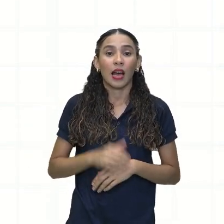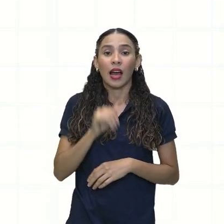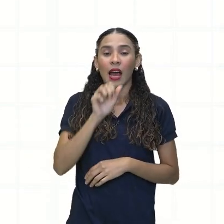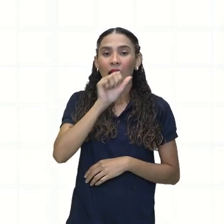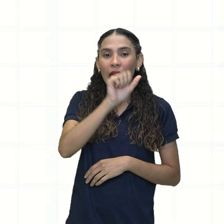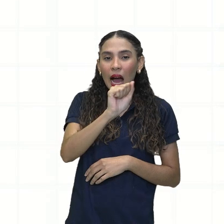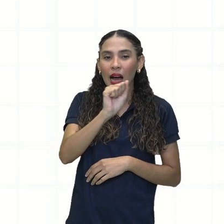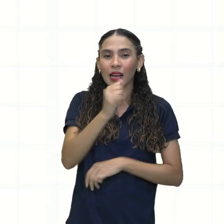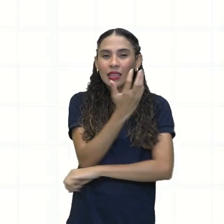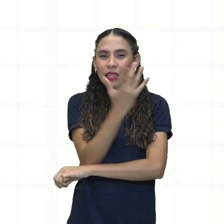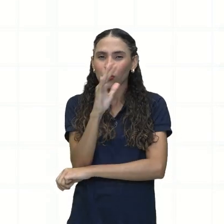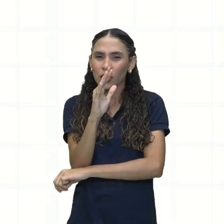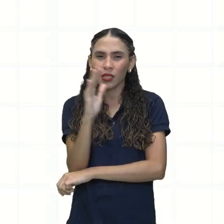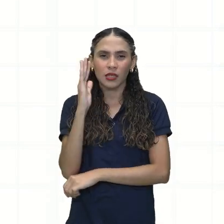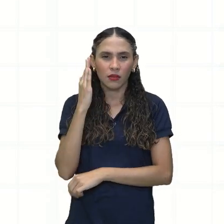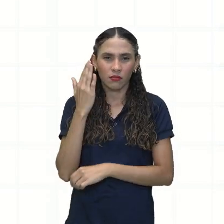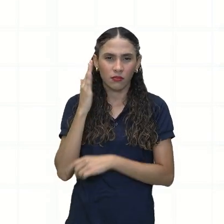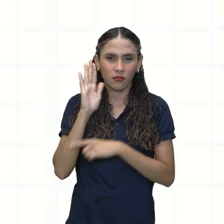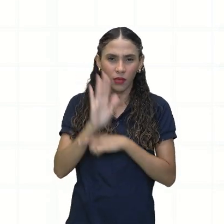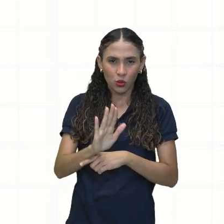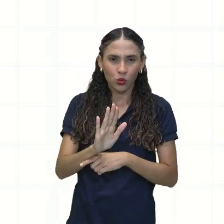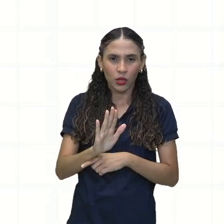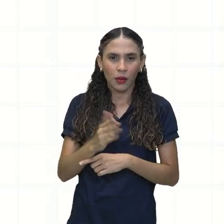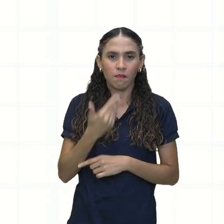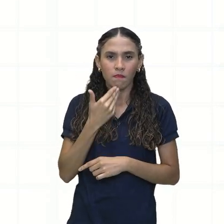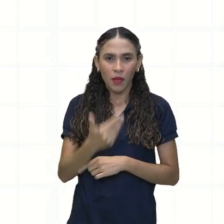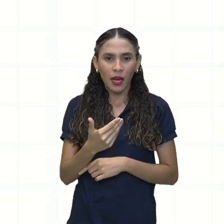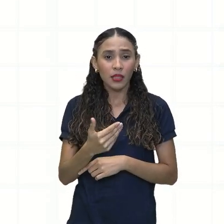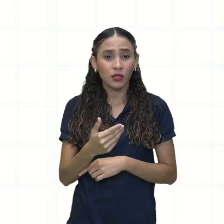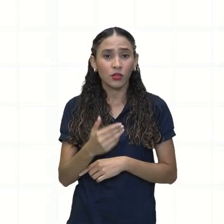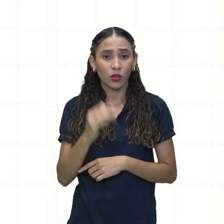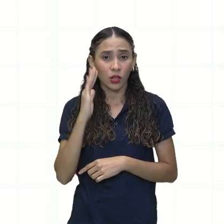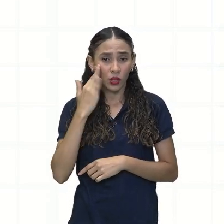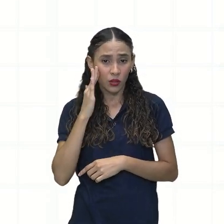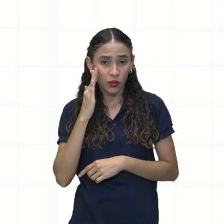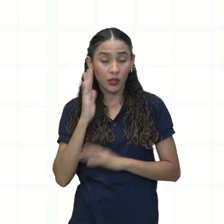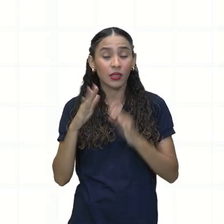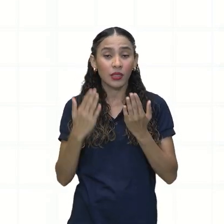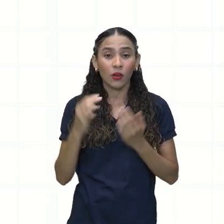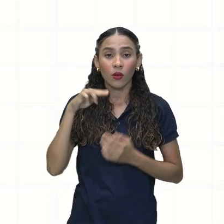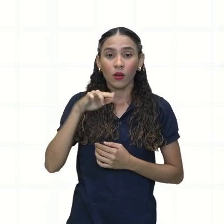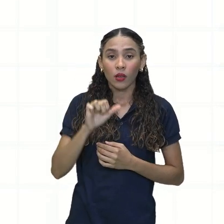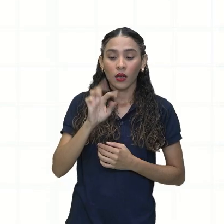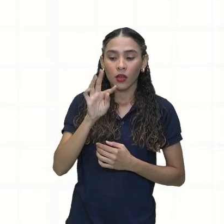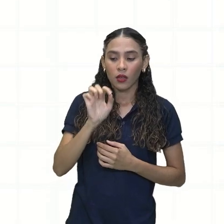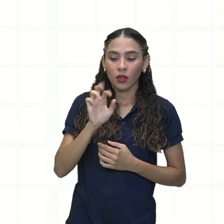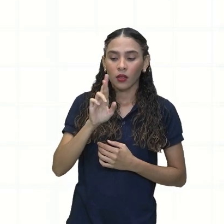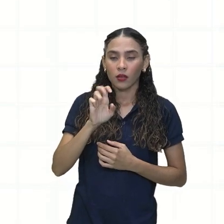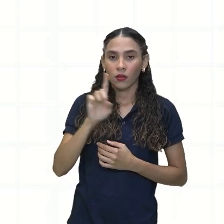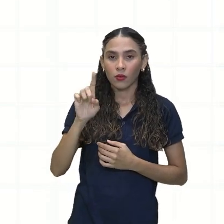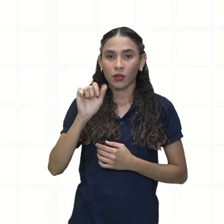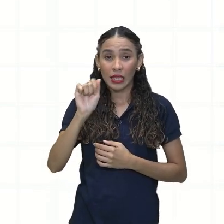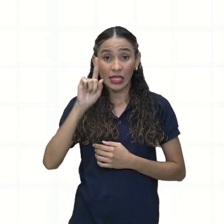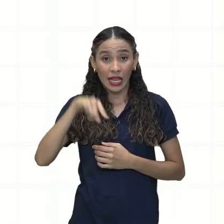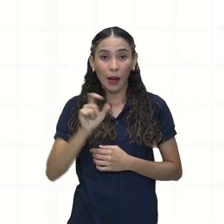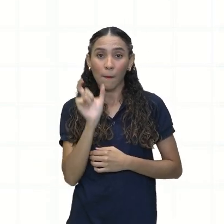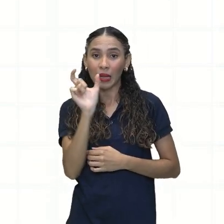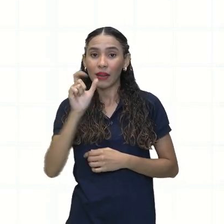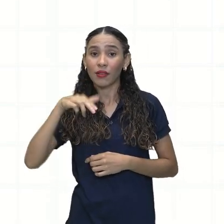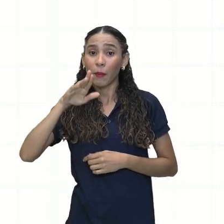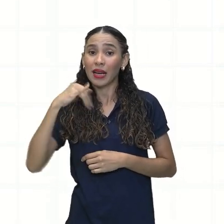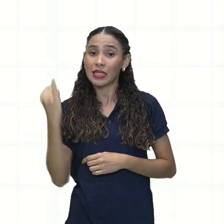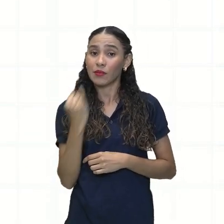você compreende? Sim. Então, natureza é o meu núcleo. Se eu